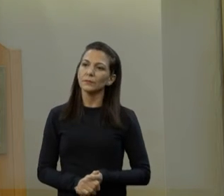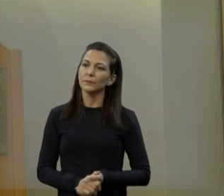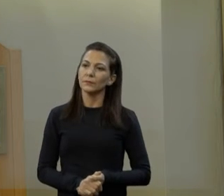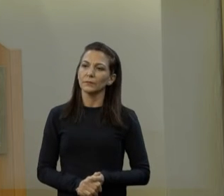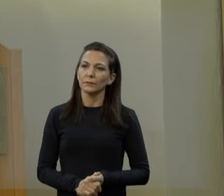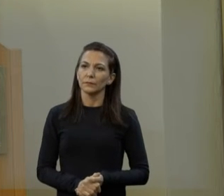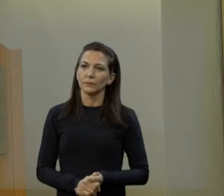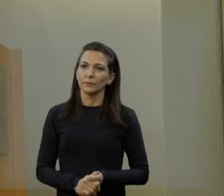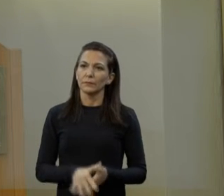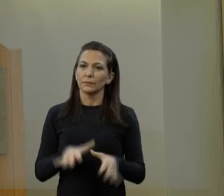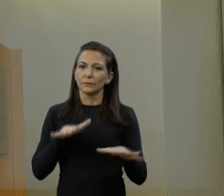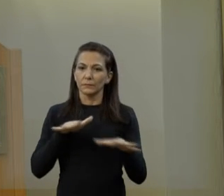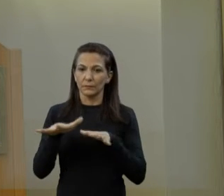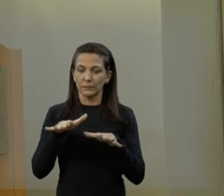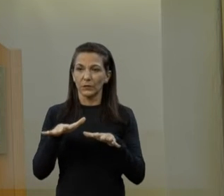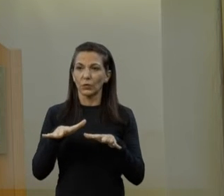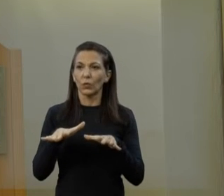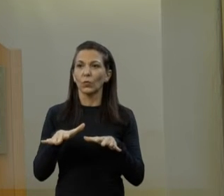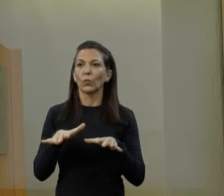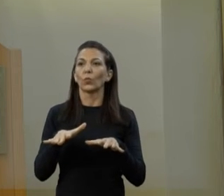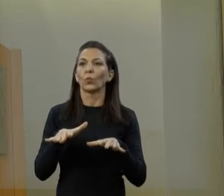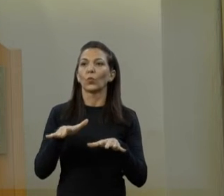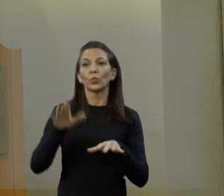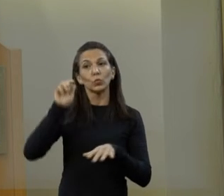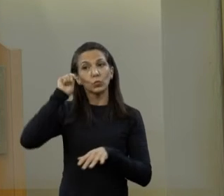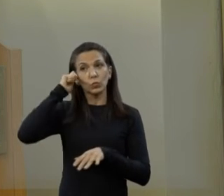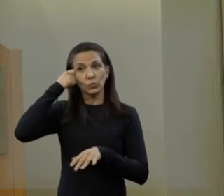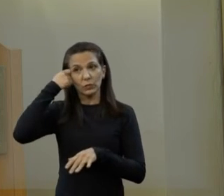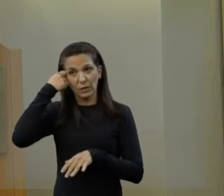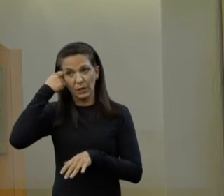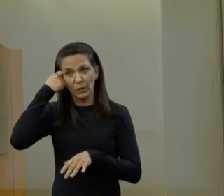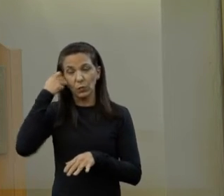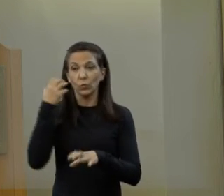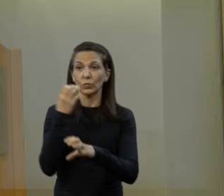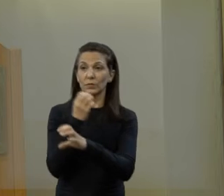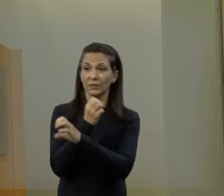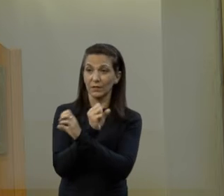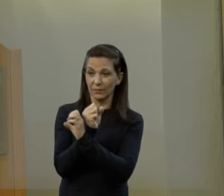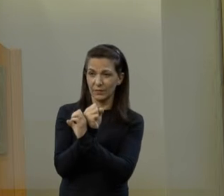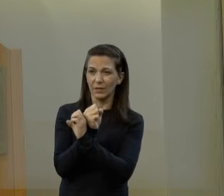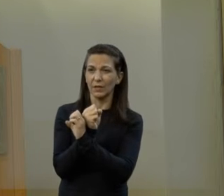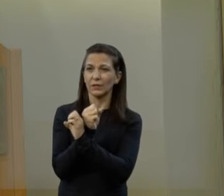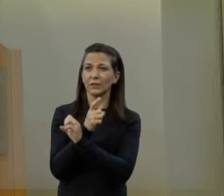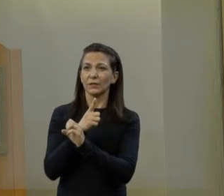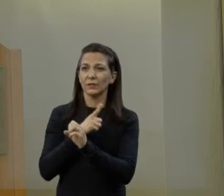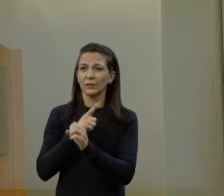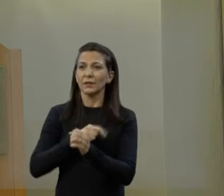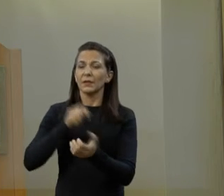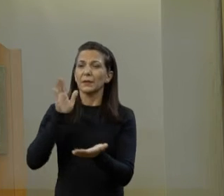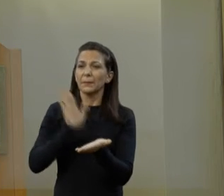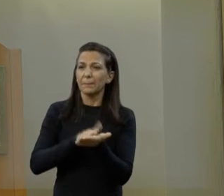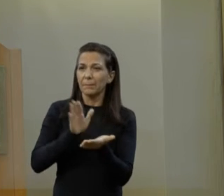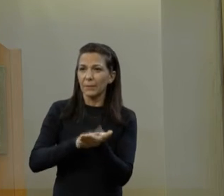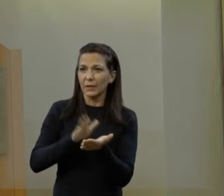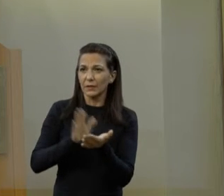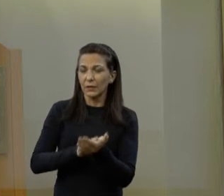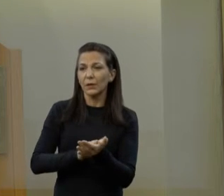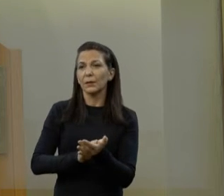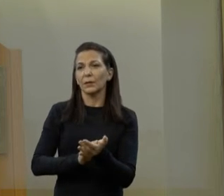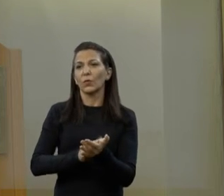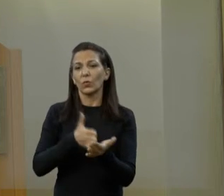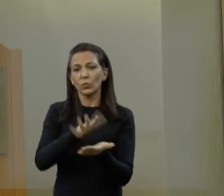em qualquer manifestação rítmica dos negros escravizados era chamada de batuque e